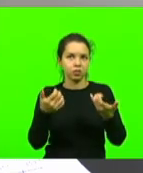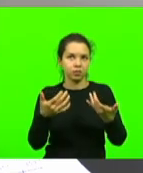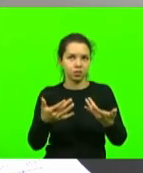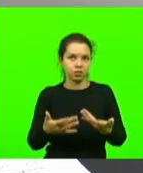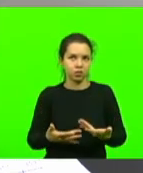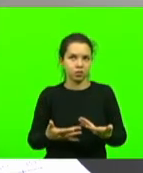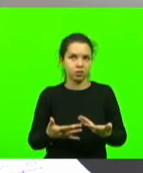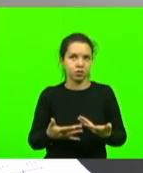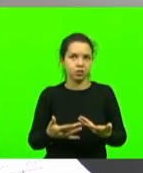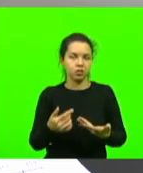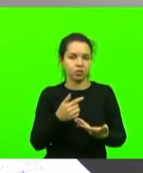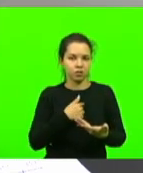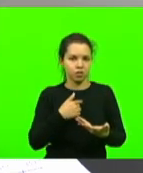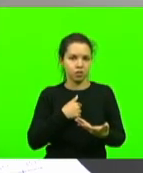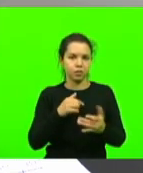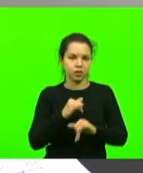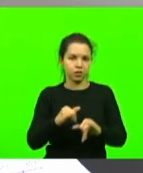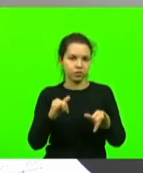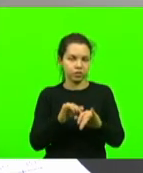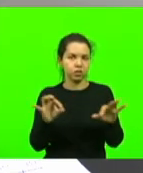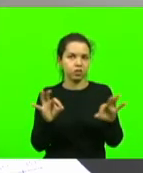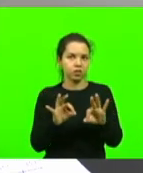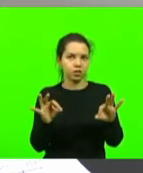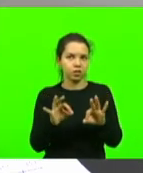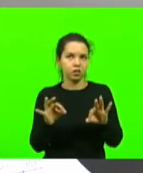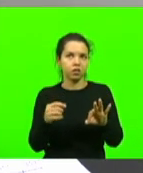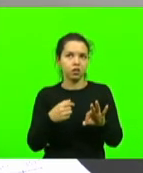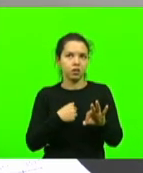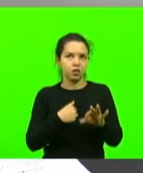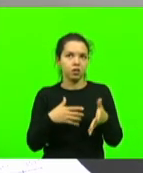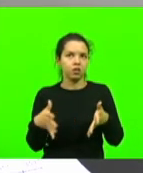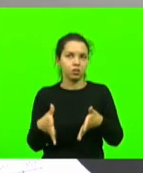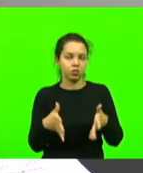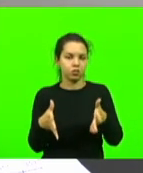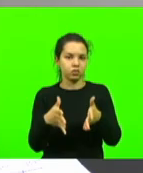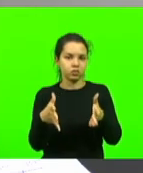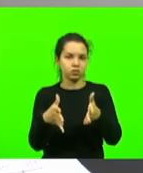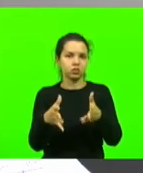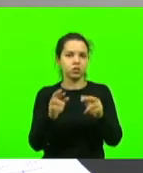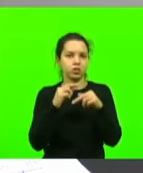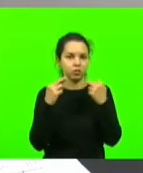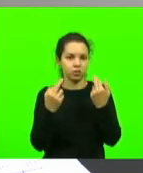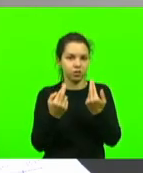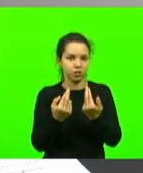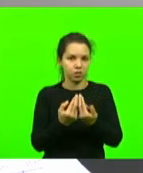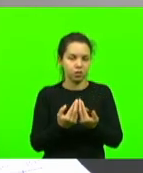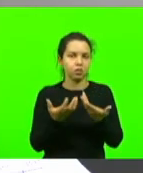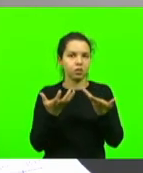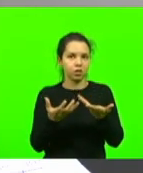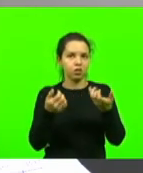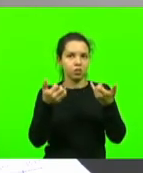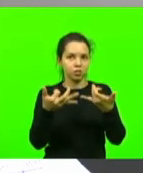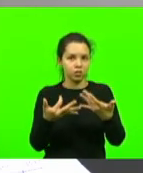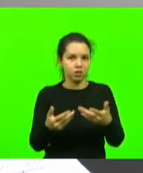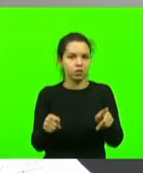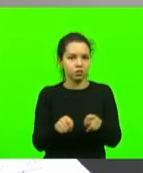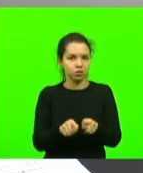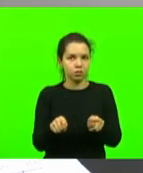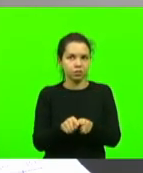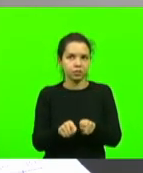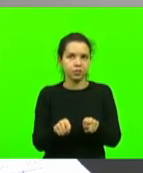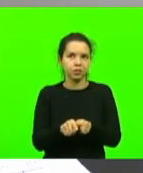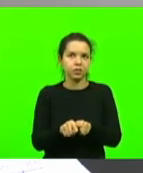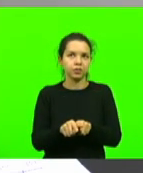fala porque eu também acabei não me manifestando né eu conduzir Toda Toda audiência e eu quero falar um pouco da minha